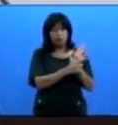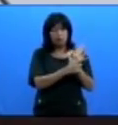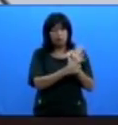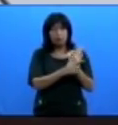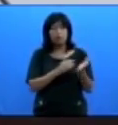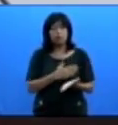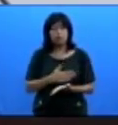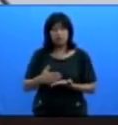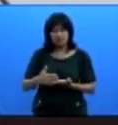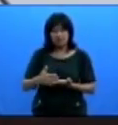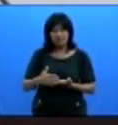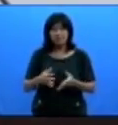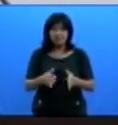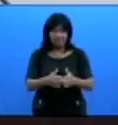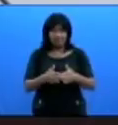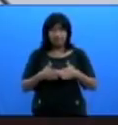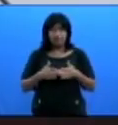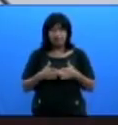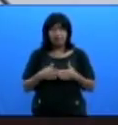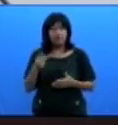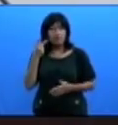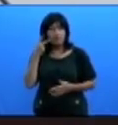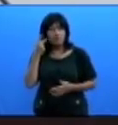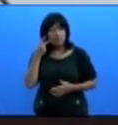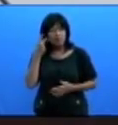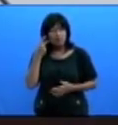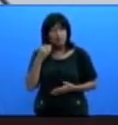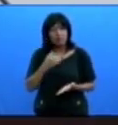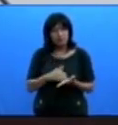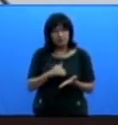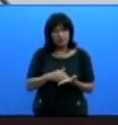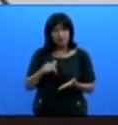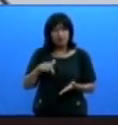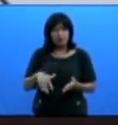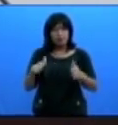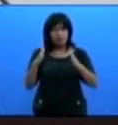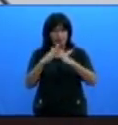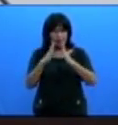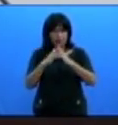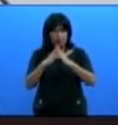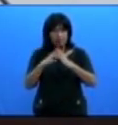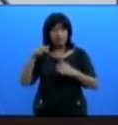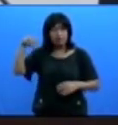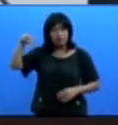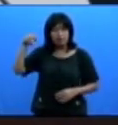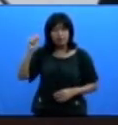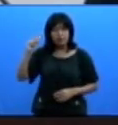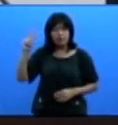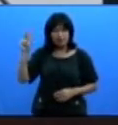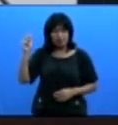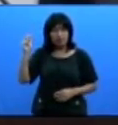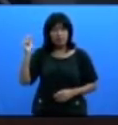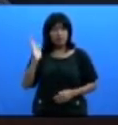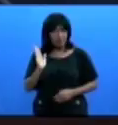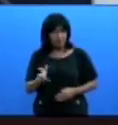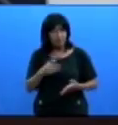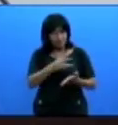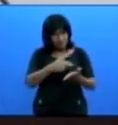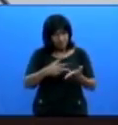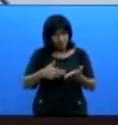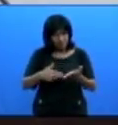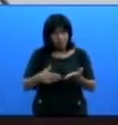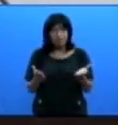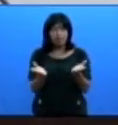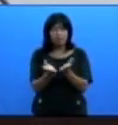neste instante, solicitamos ao vereador e secretário desta casa, vereador Dr. Nava, que proceda à leitura de